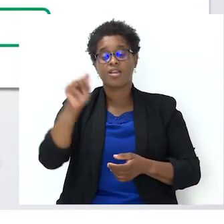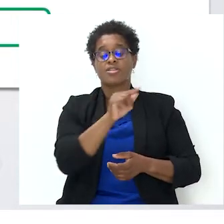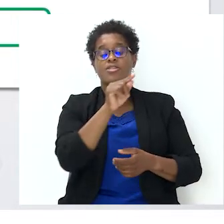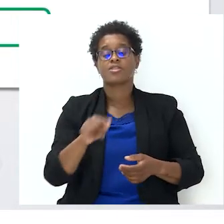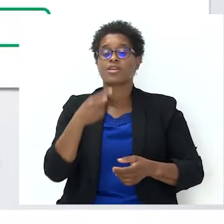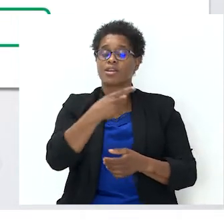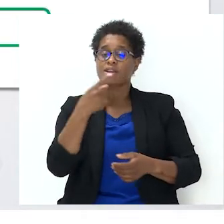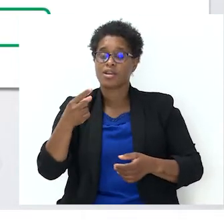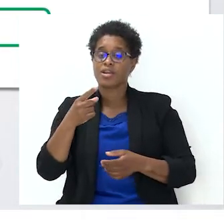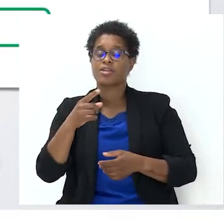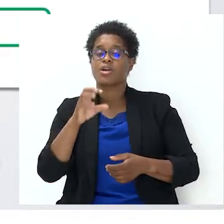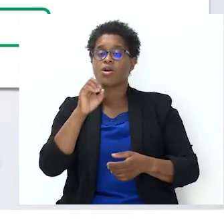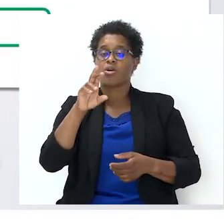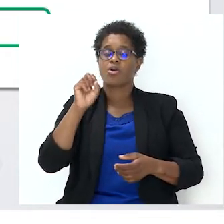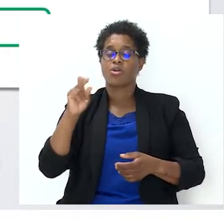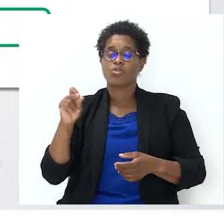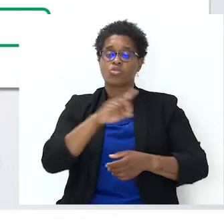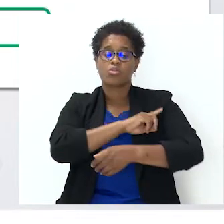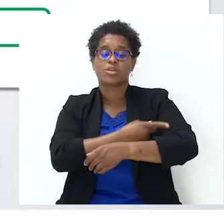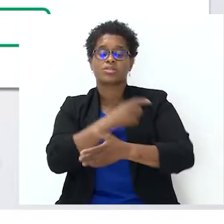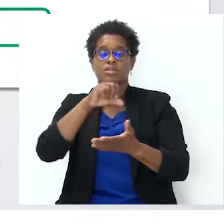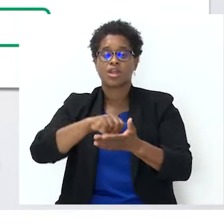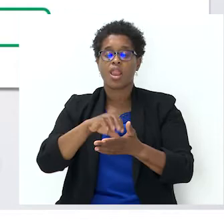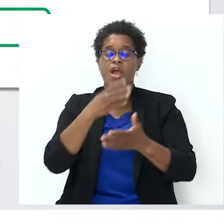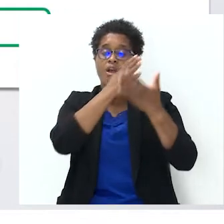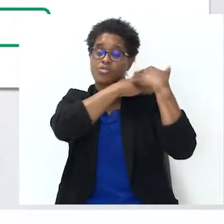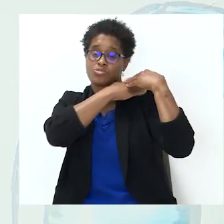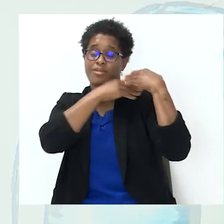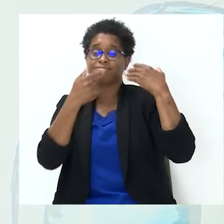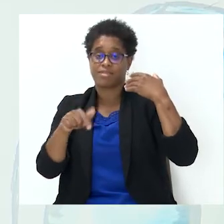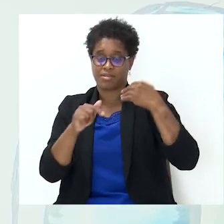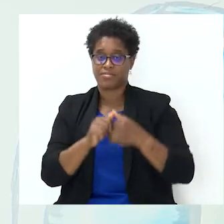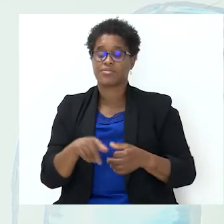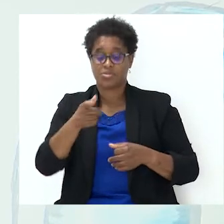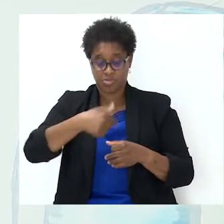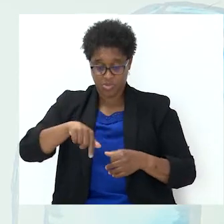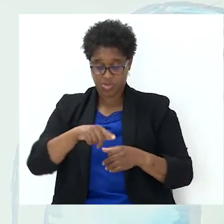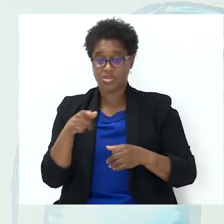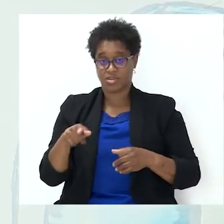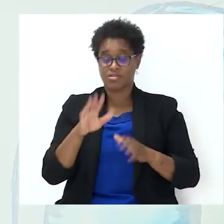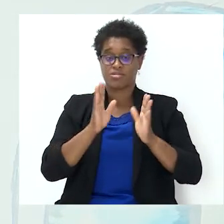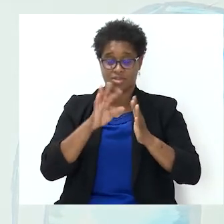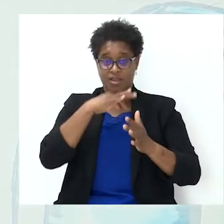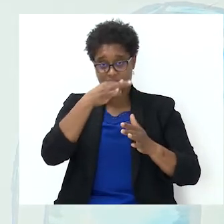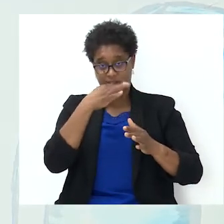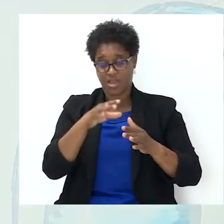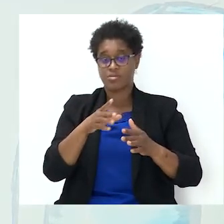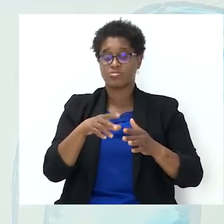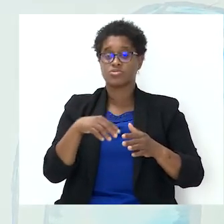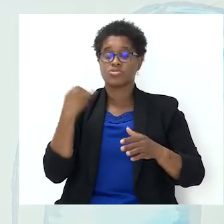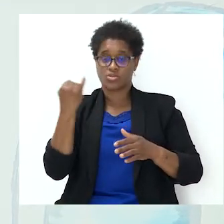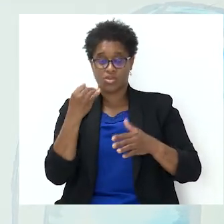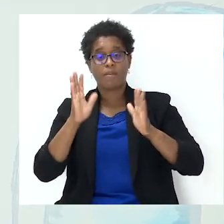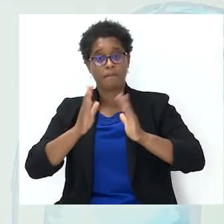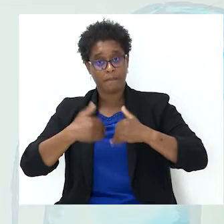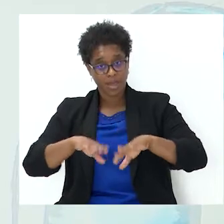cada órgão do poder central à função que desempenha. Nós aqui já falamos dos órgãos, mas também